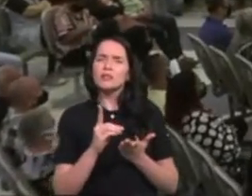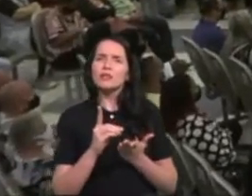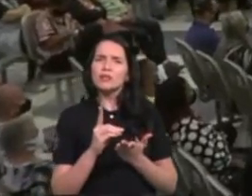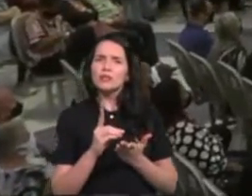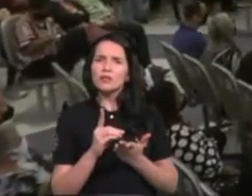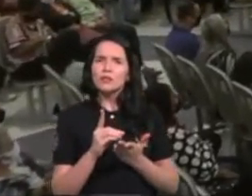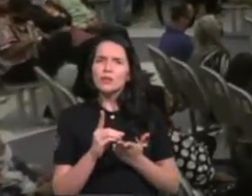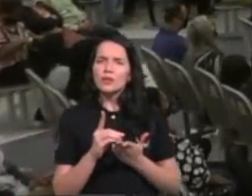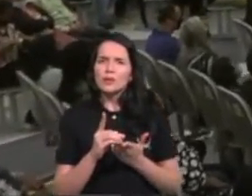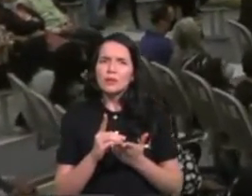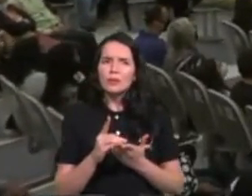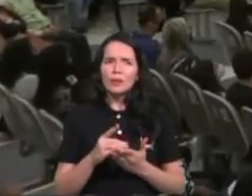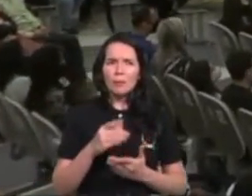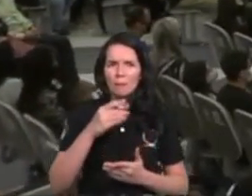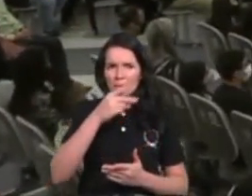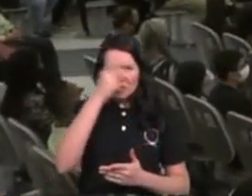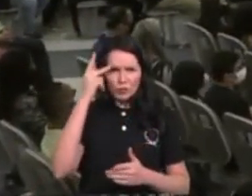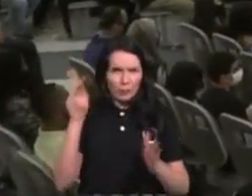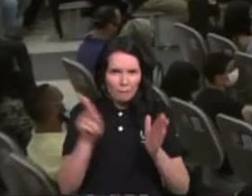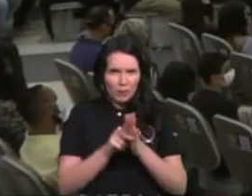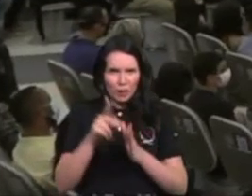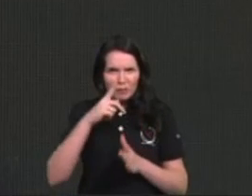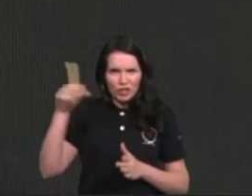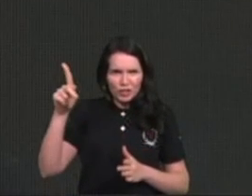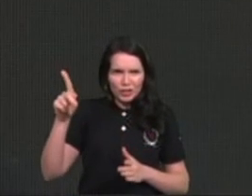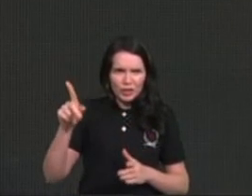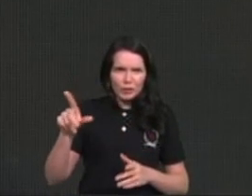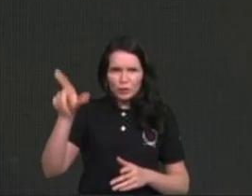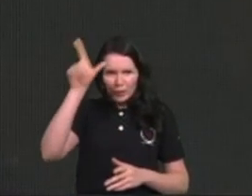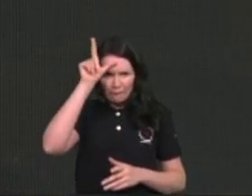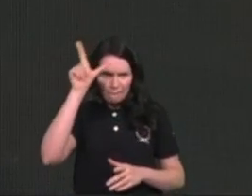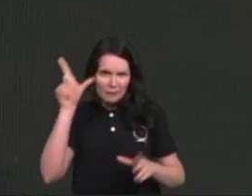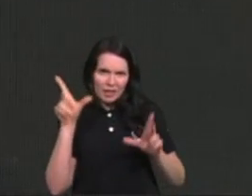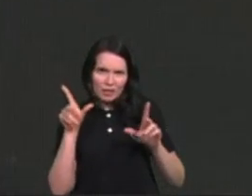aquele quer de Deus o maligno não lhe toca